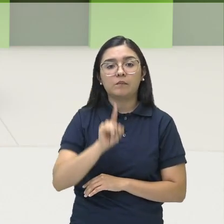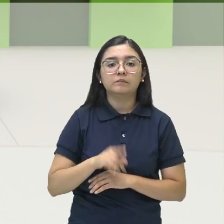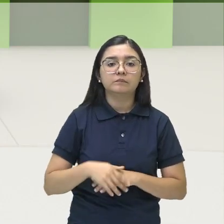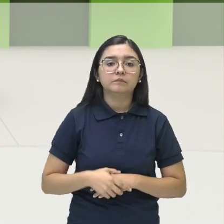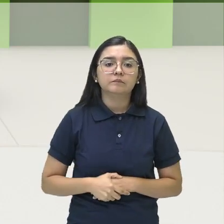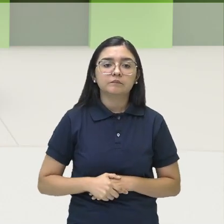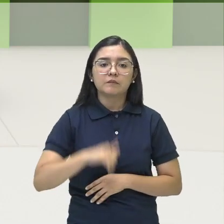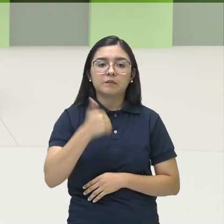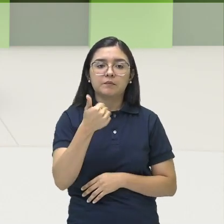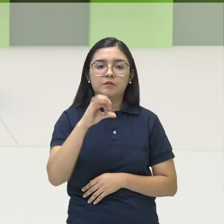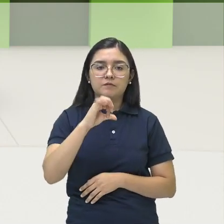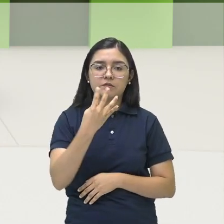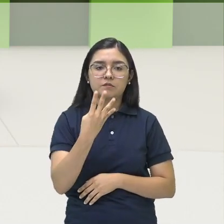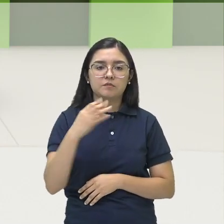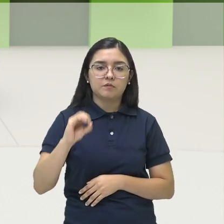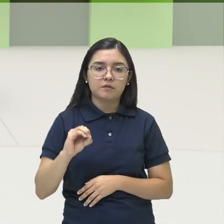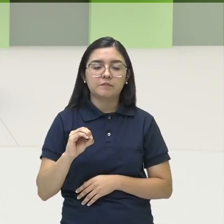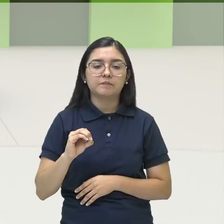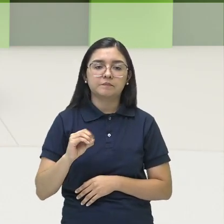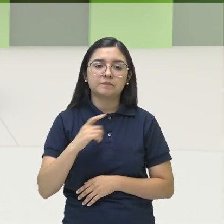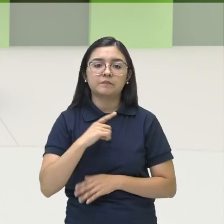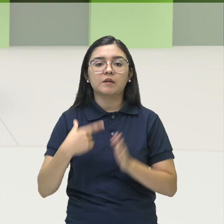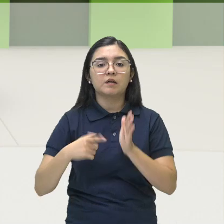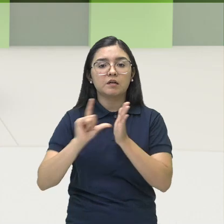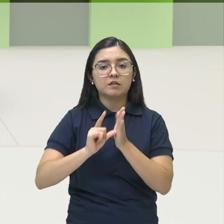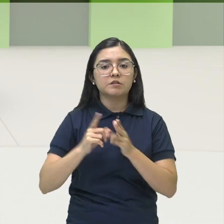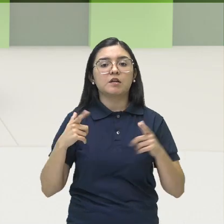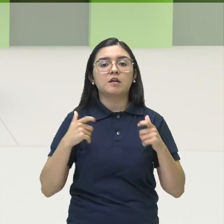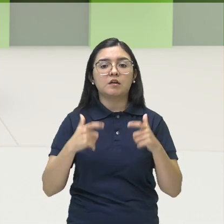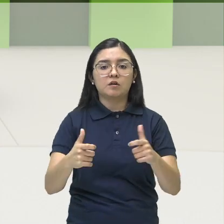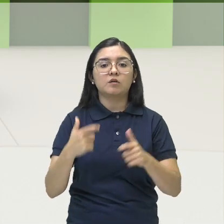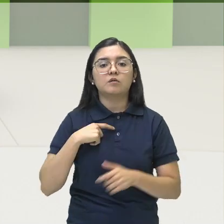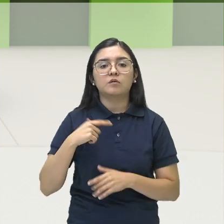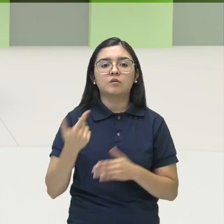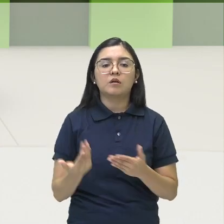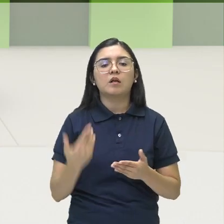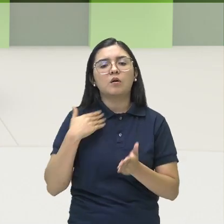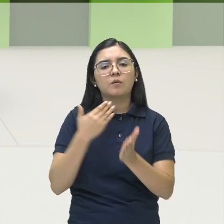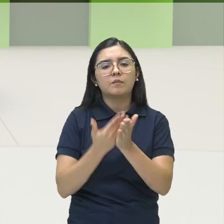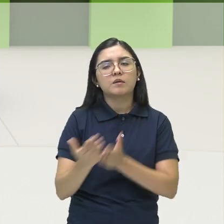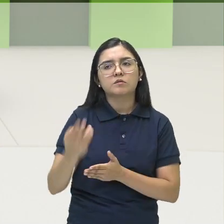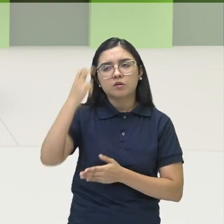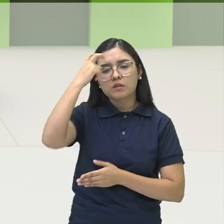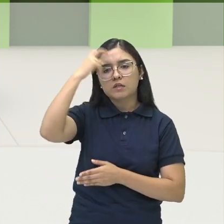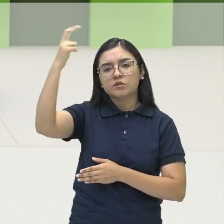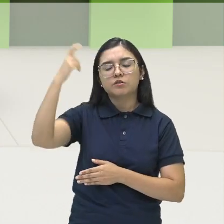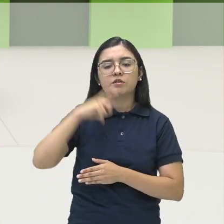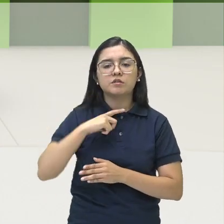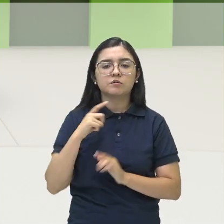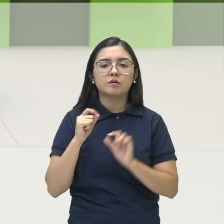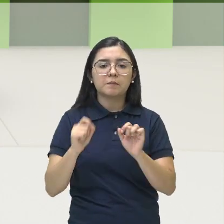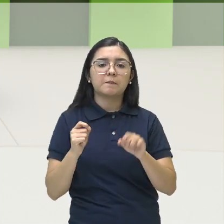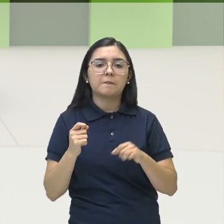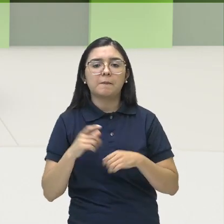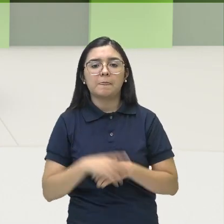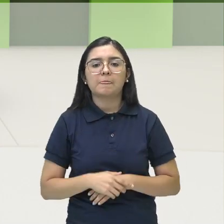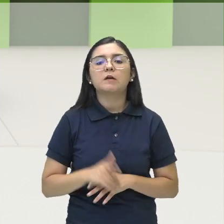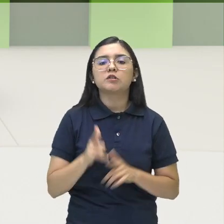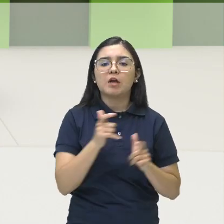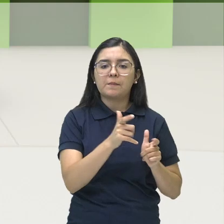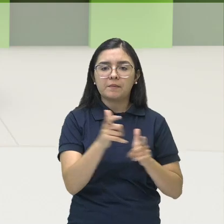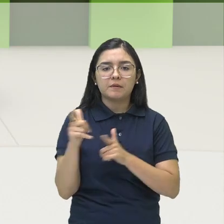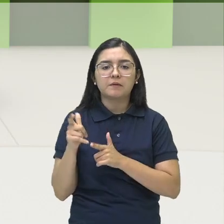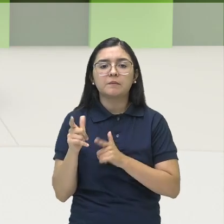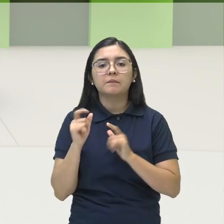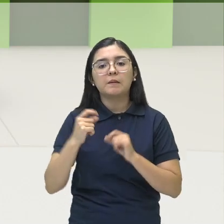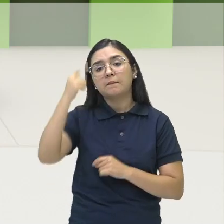que, em 1940, no pré-guerra, ela começou a usar todo o conhecimento que ela tinha, né, de armamento